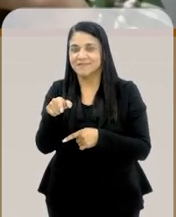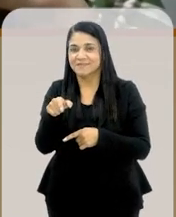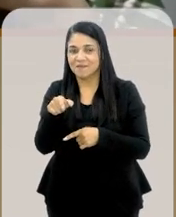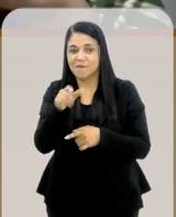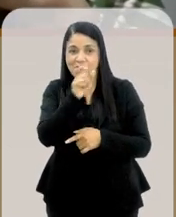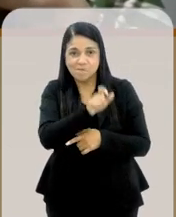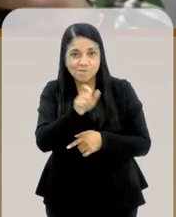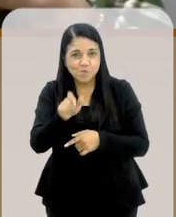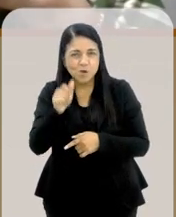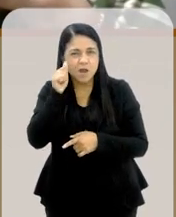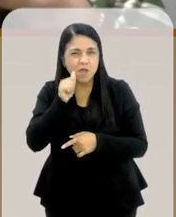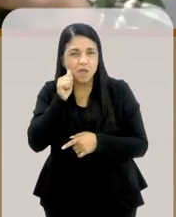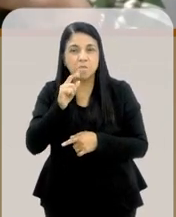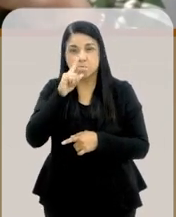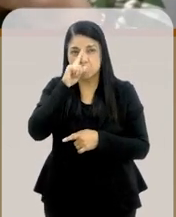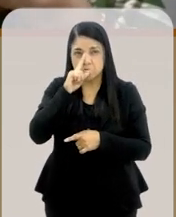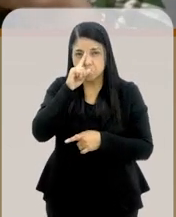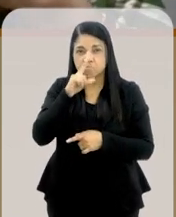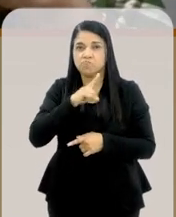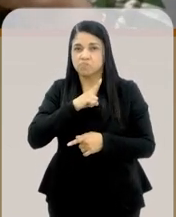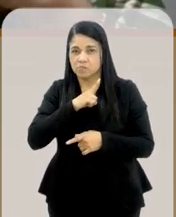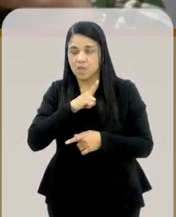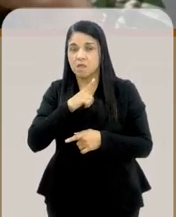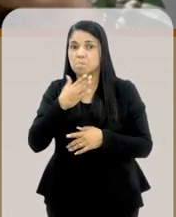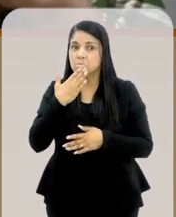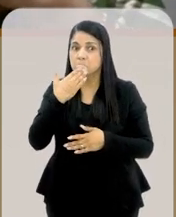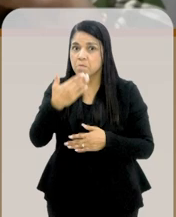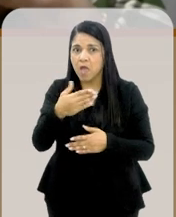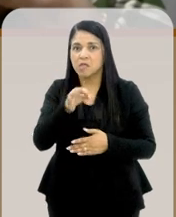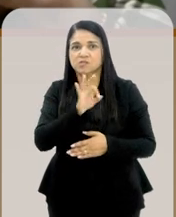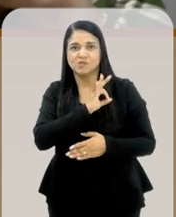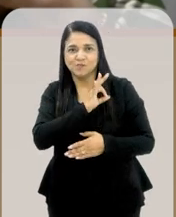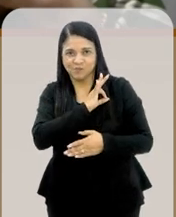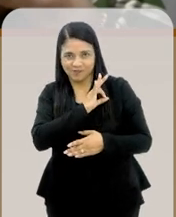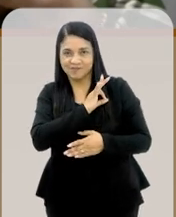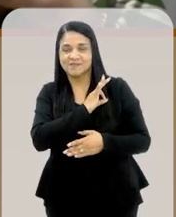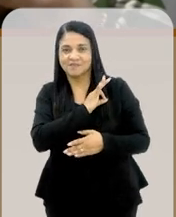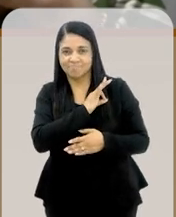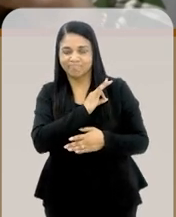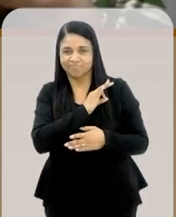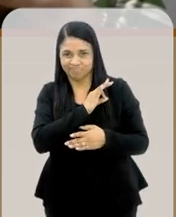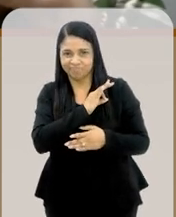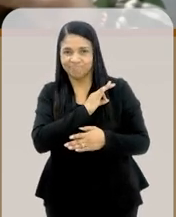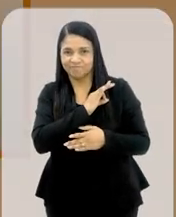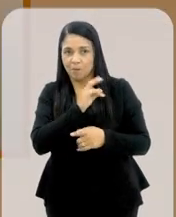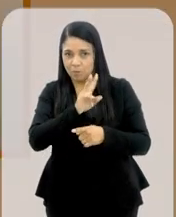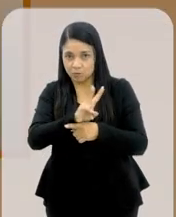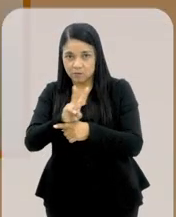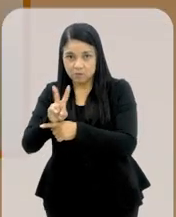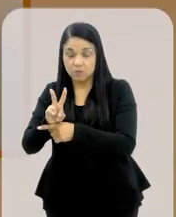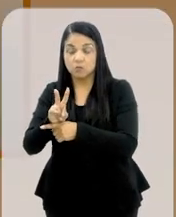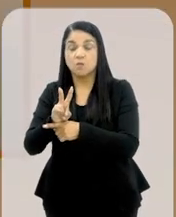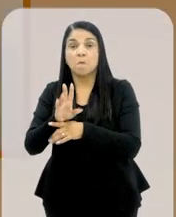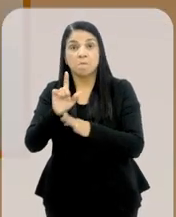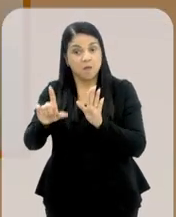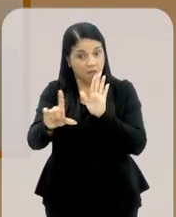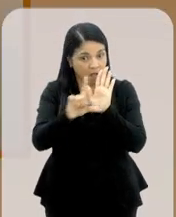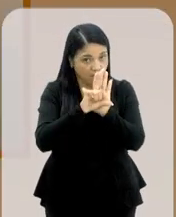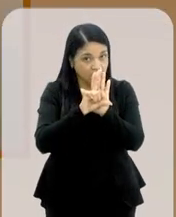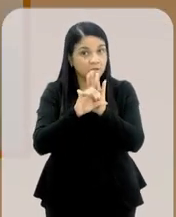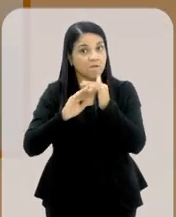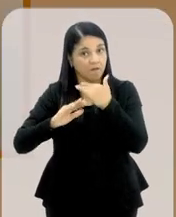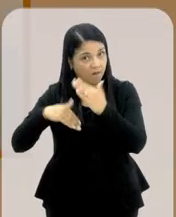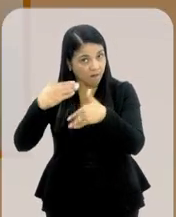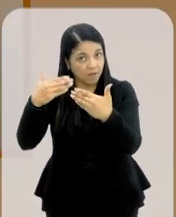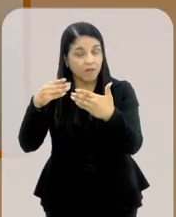das mulheres que estão em situação de risco, né, que acionam essas patrulhas, porque mesmo nos avanços da lei,